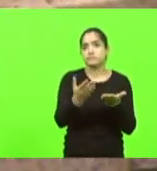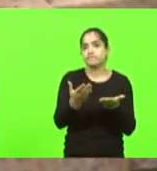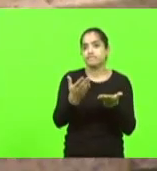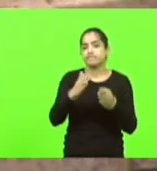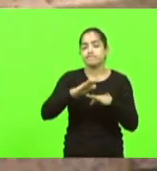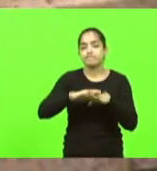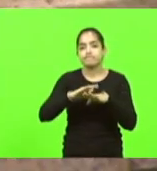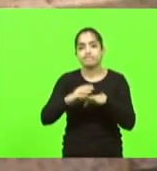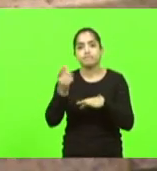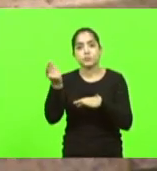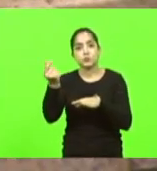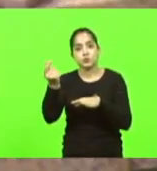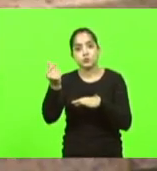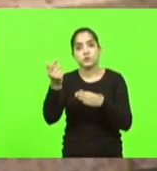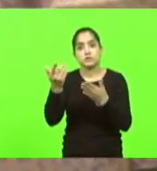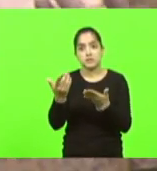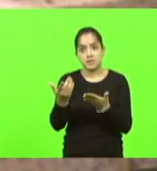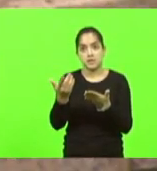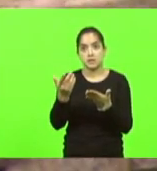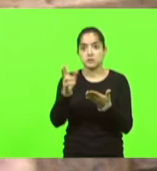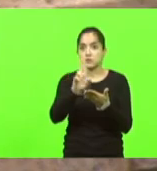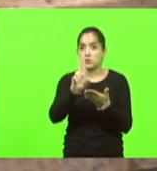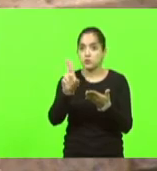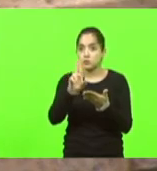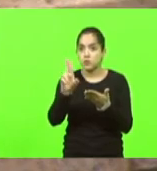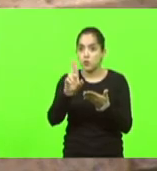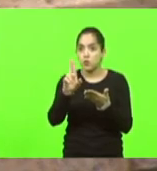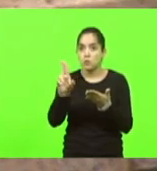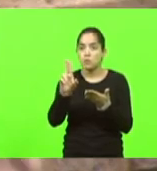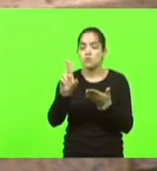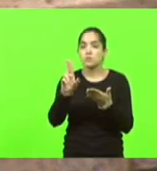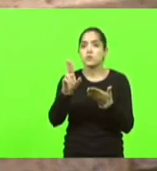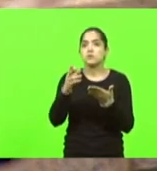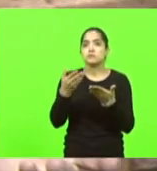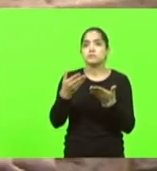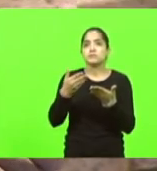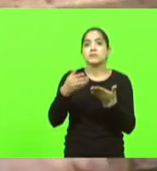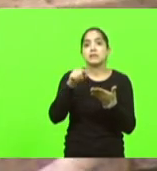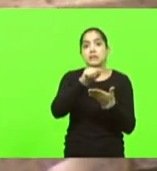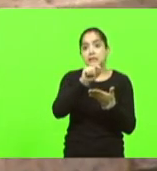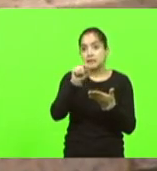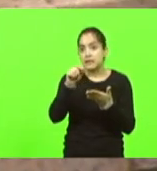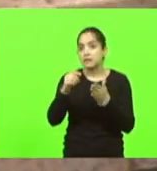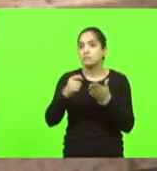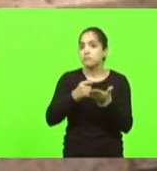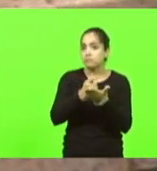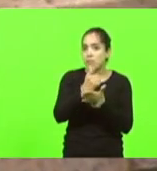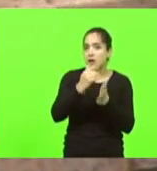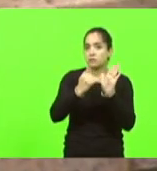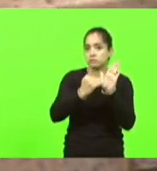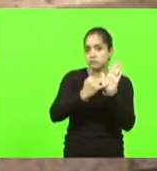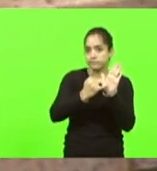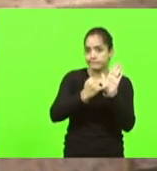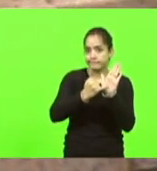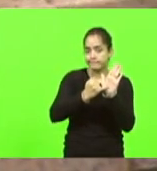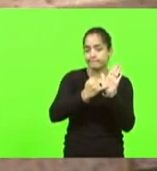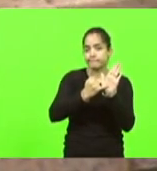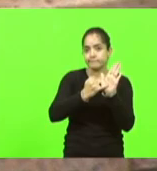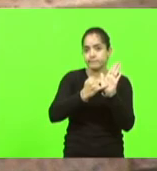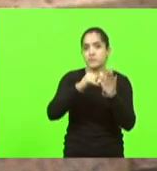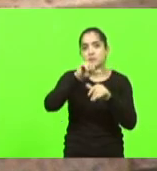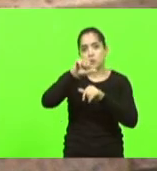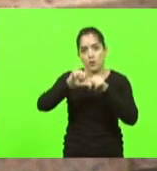o tesouro nada mais é do que um nome Carinhoso para chamar o bolso do pagador de impostos Catarinense Então esse a reforma